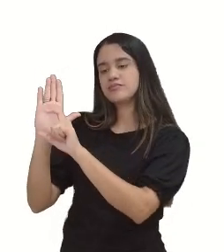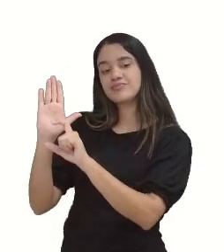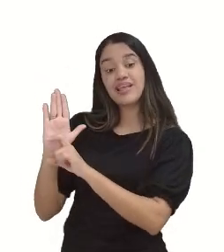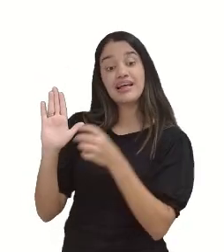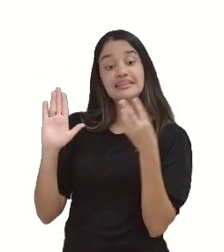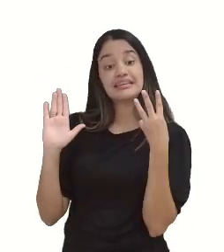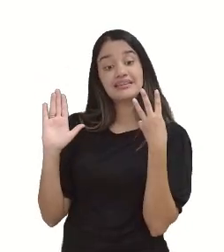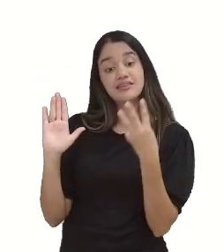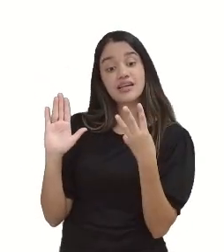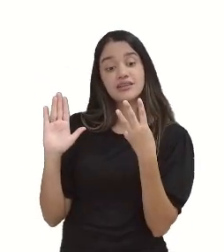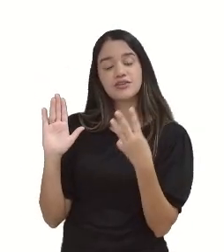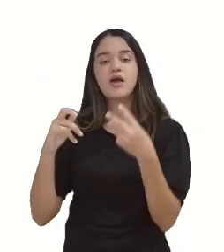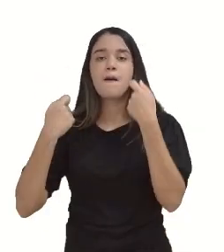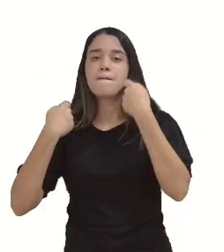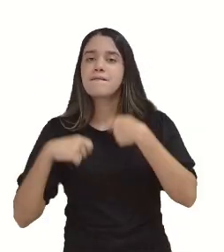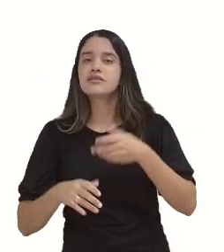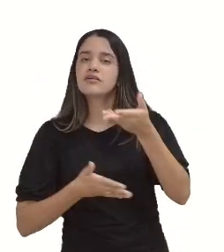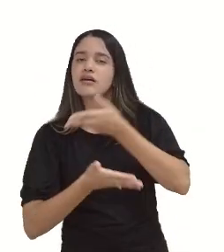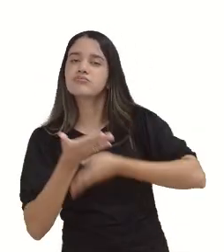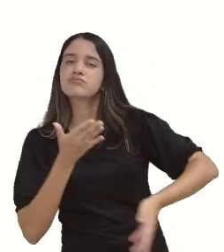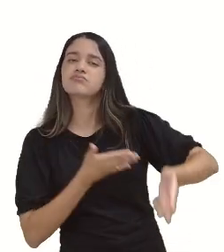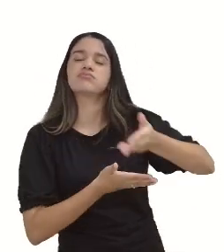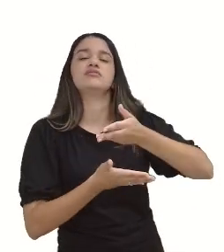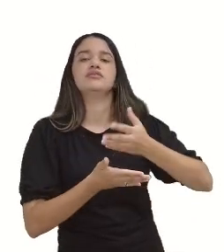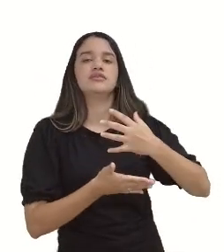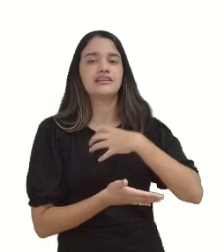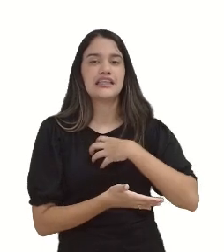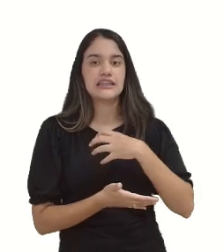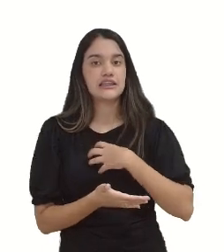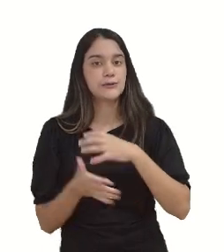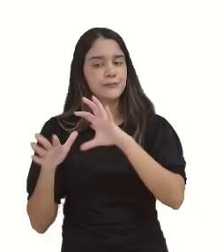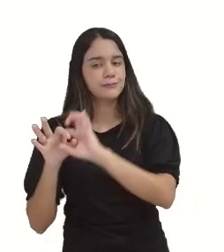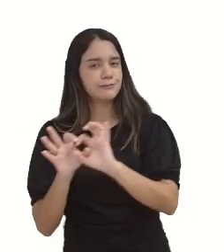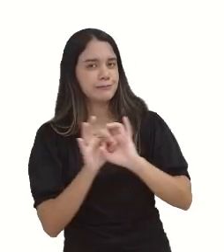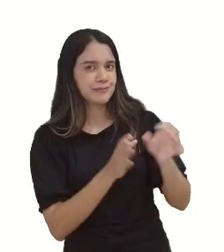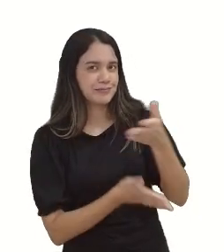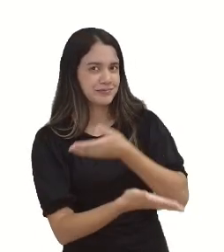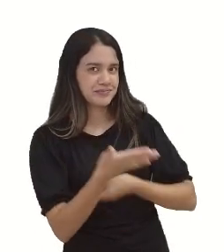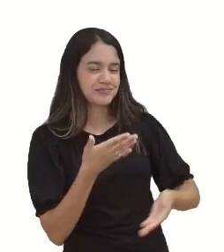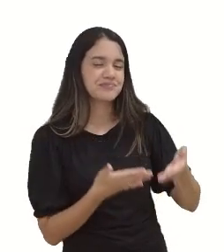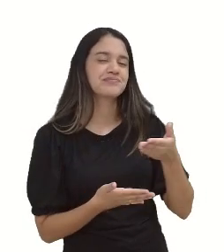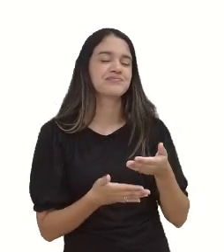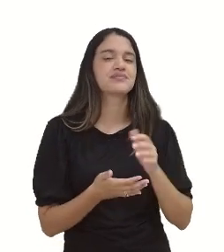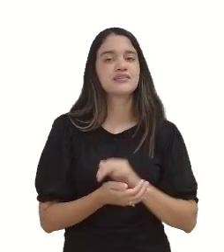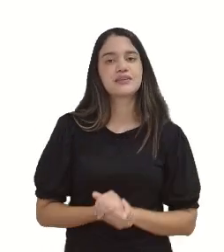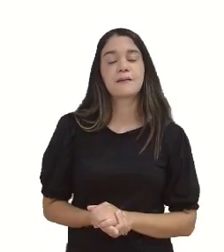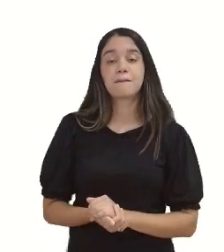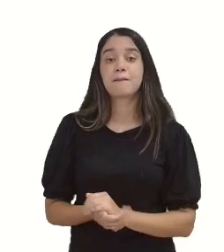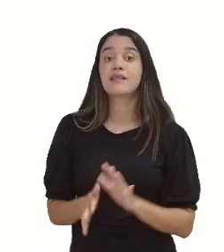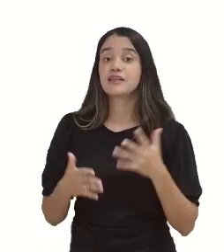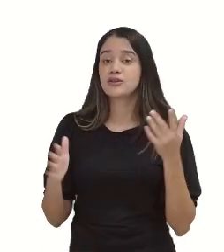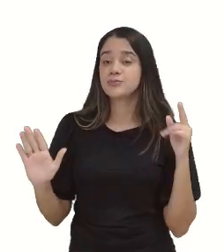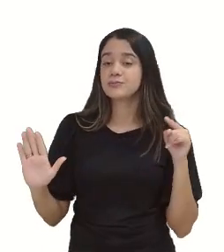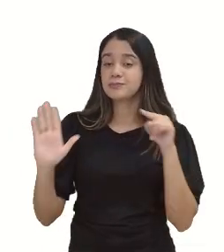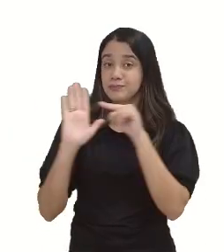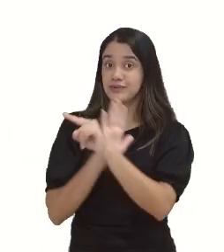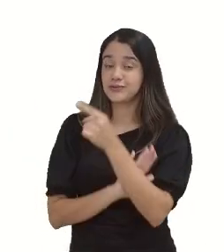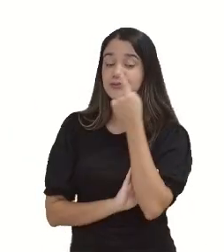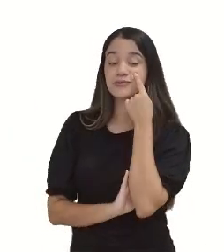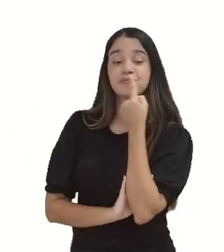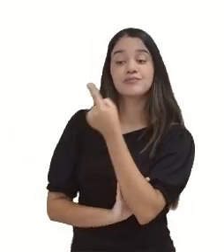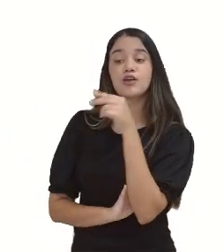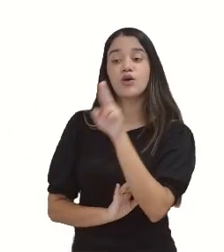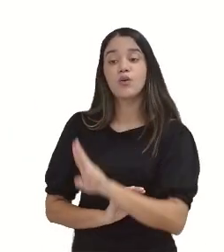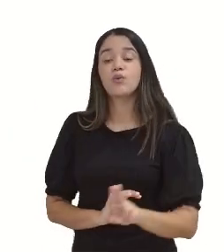3 parágrafos precisam estabelecer sentido entre si, tá? E aí, na questão, ele diz assim, o uso